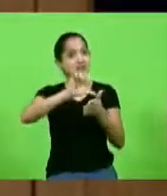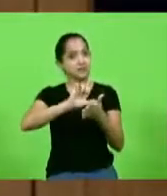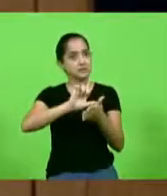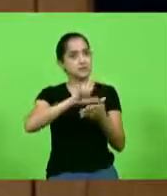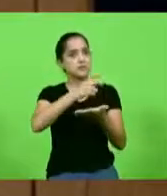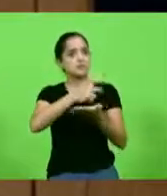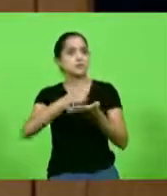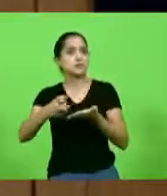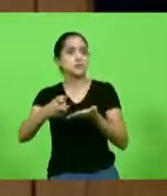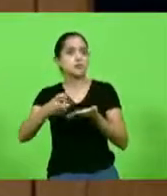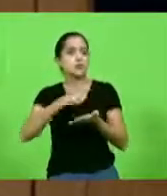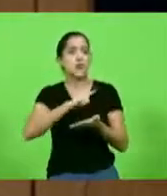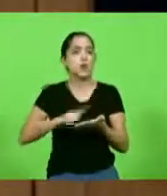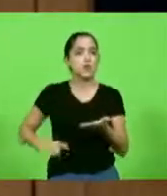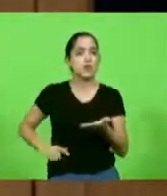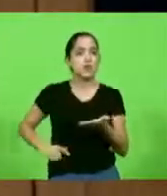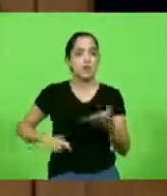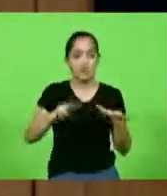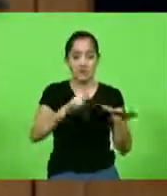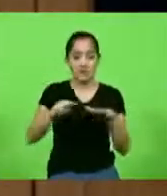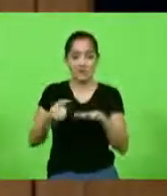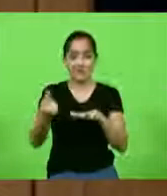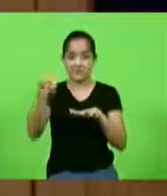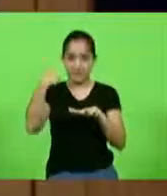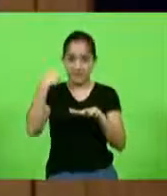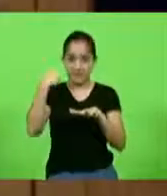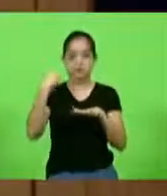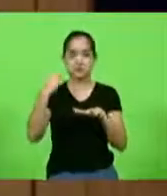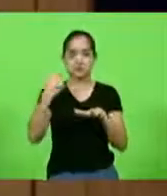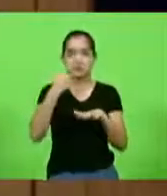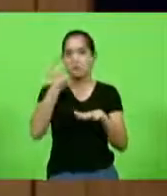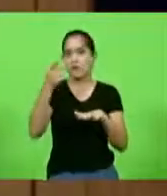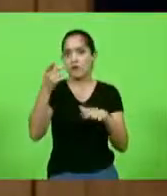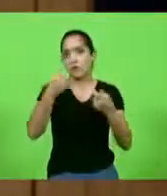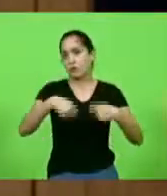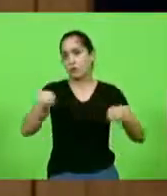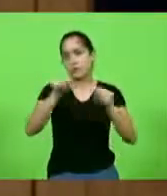O governador, porque uma semana antes do impeachment se falou que não precisava.